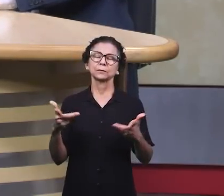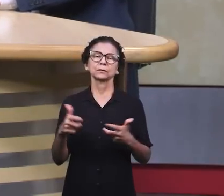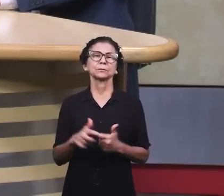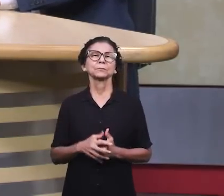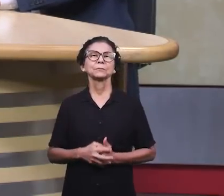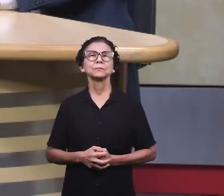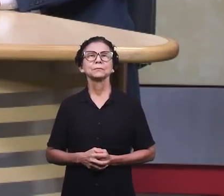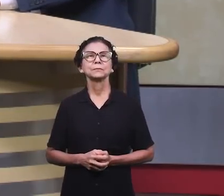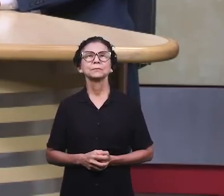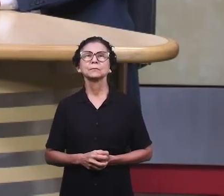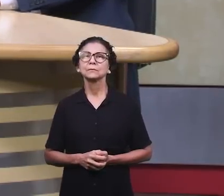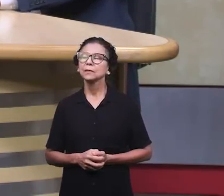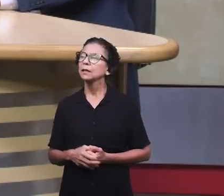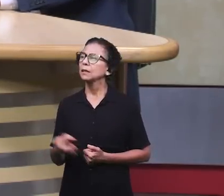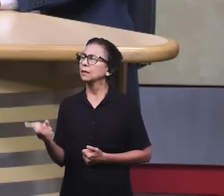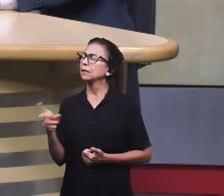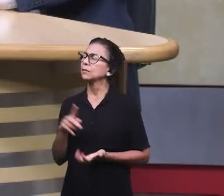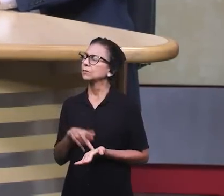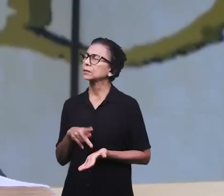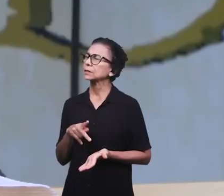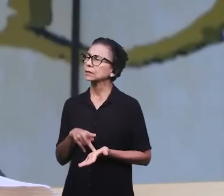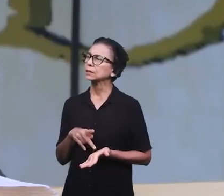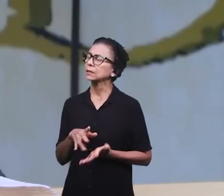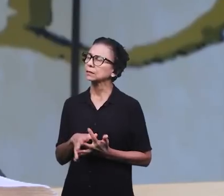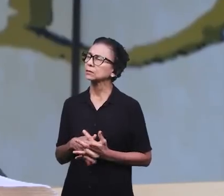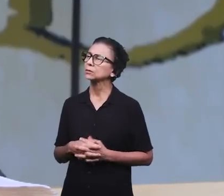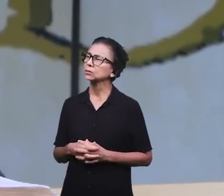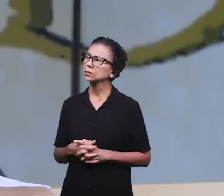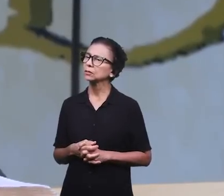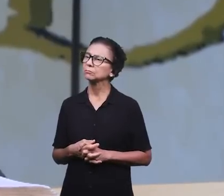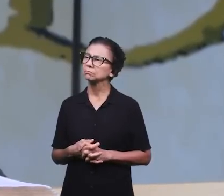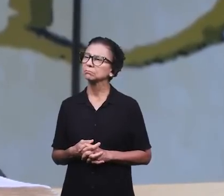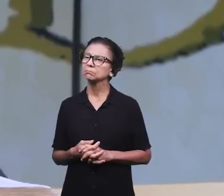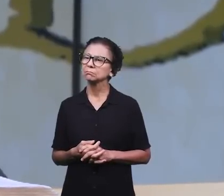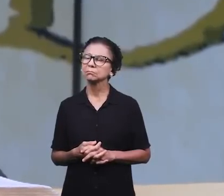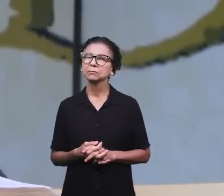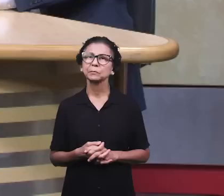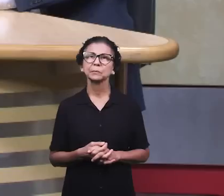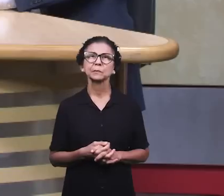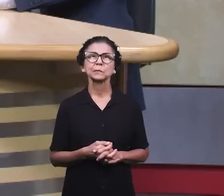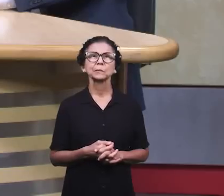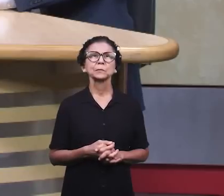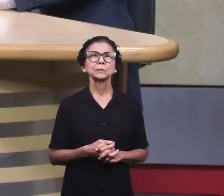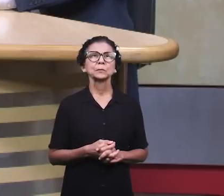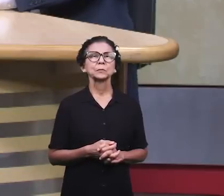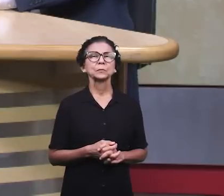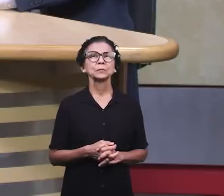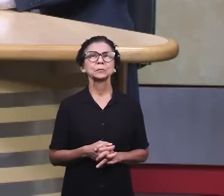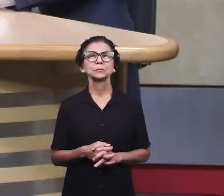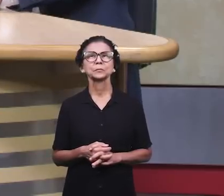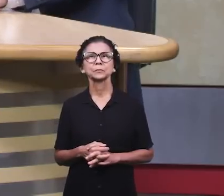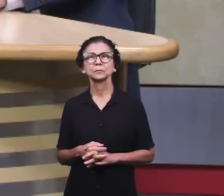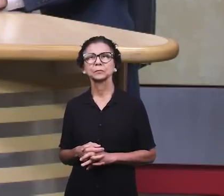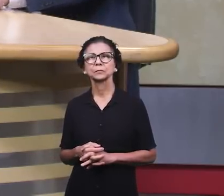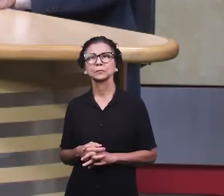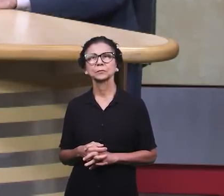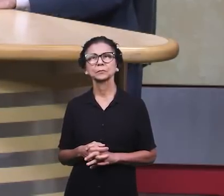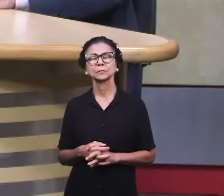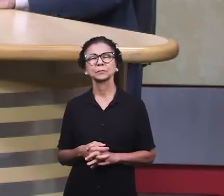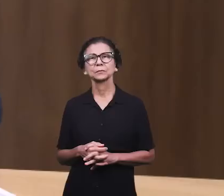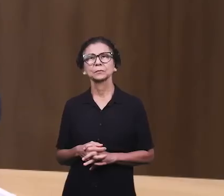maravilhosa. Então isso é realmente o que representa para nós o culto profético. Né? O pastor Alexandre, você está